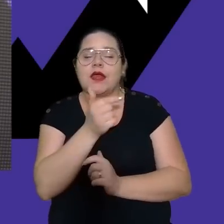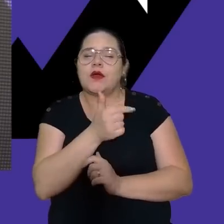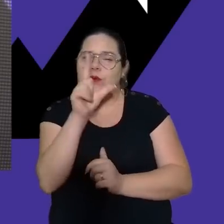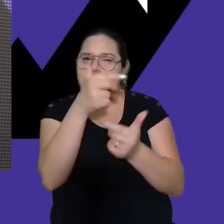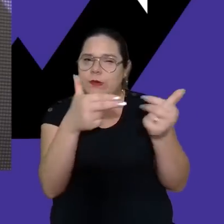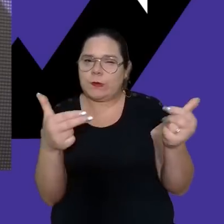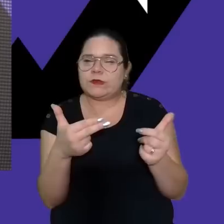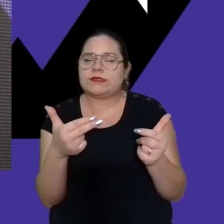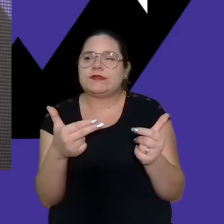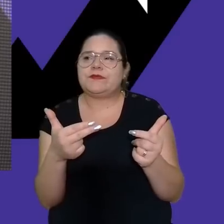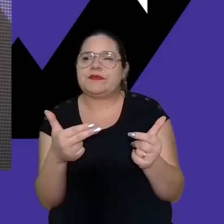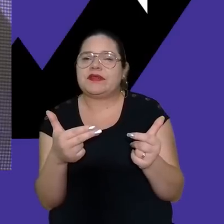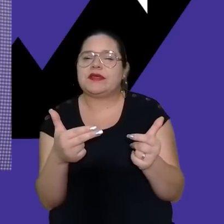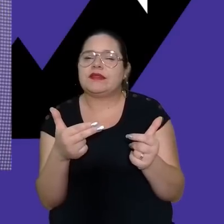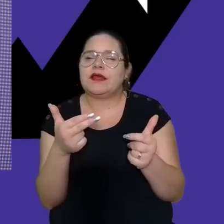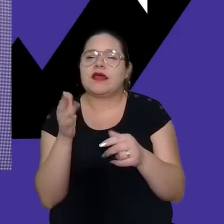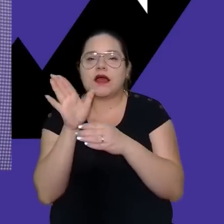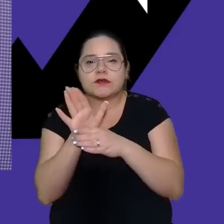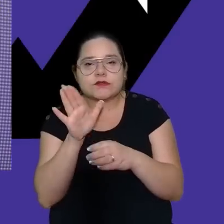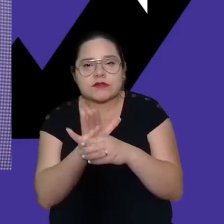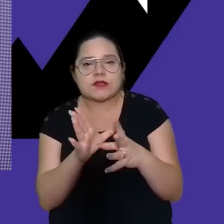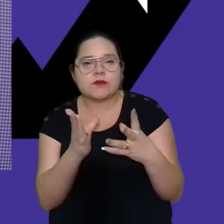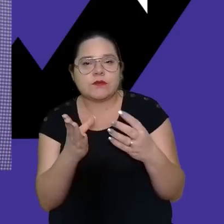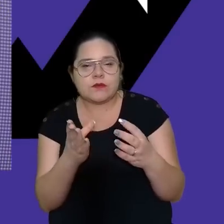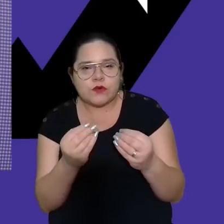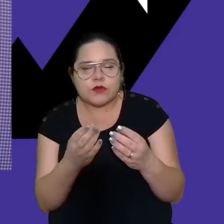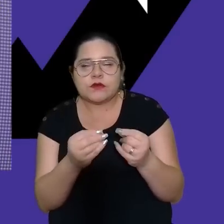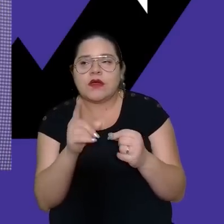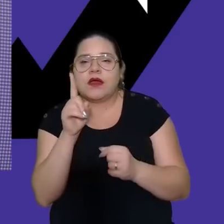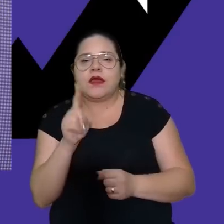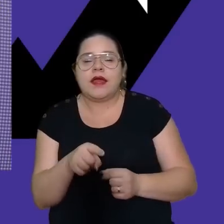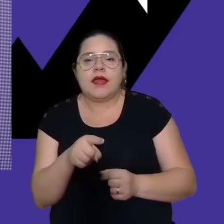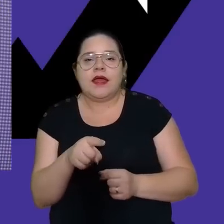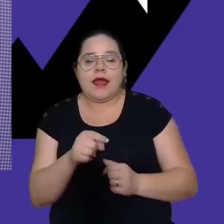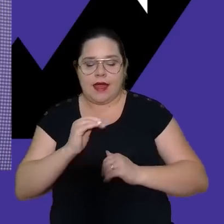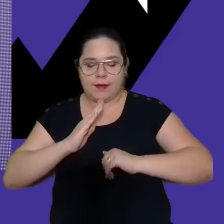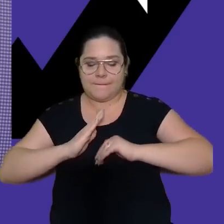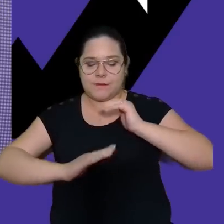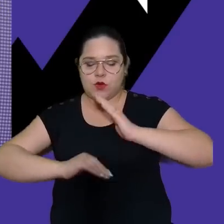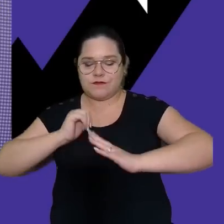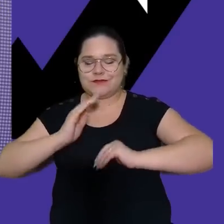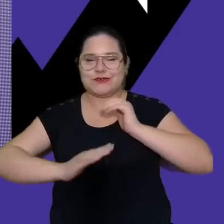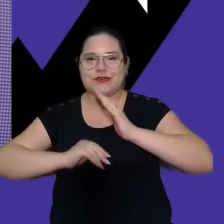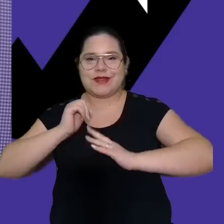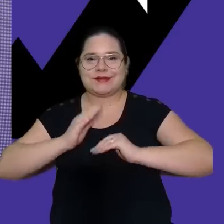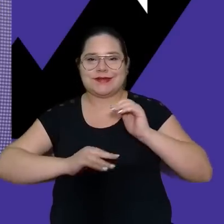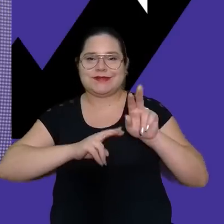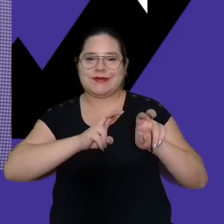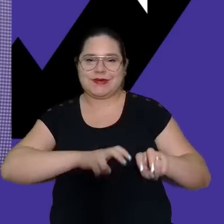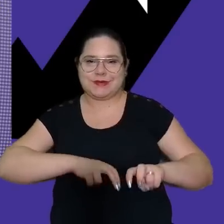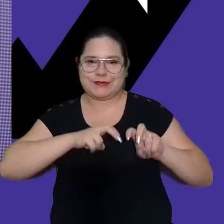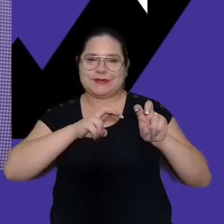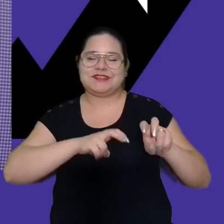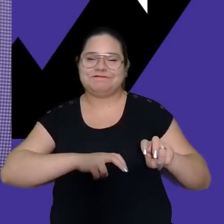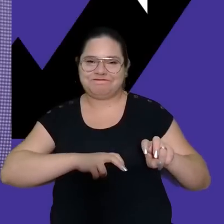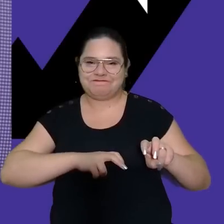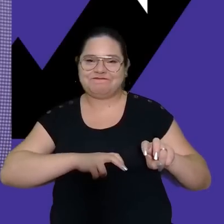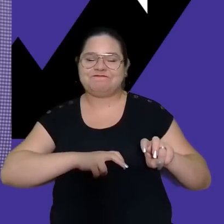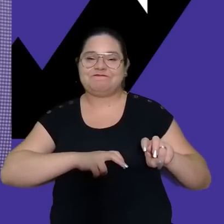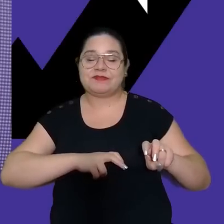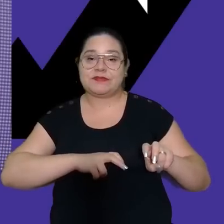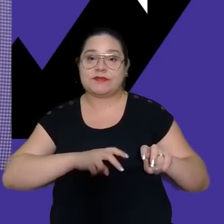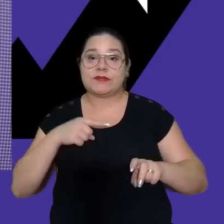muita diferença, né, nas propriedades, é a profissionalização da agricultura, né? Realmente a gente tem observado